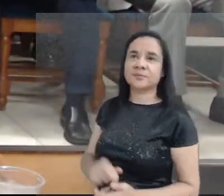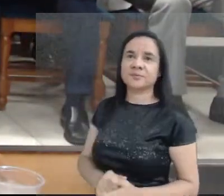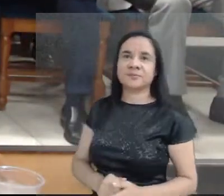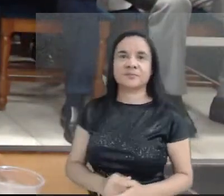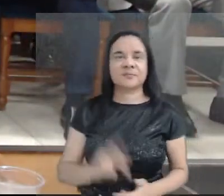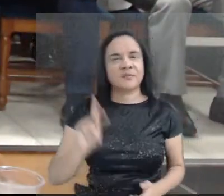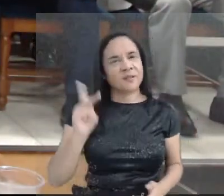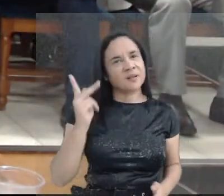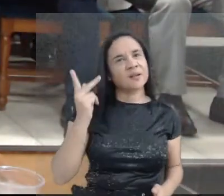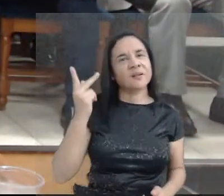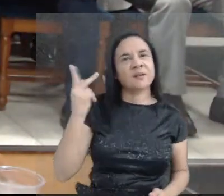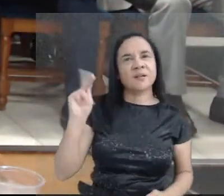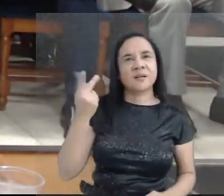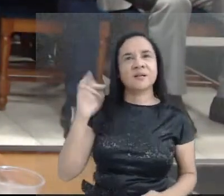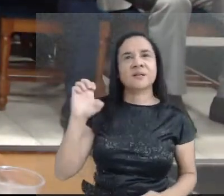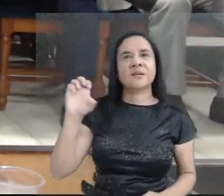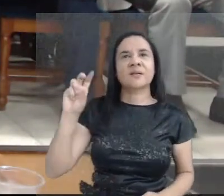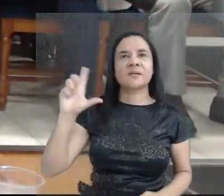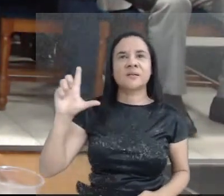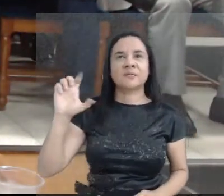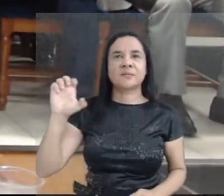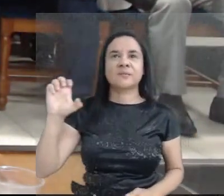helenistas,